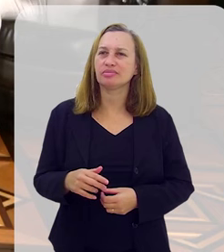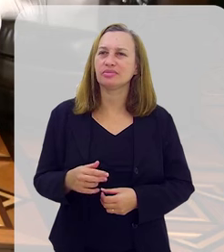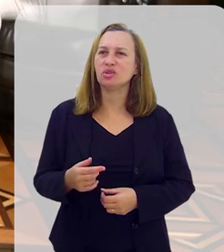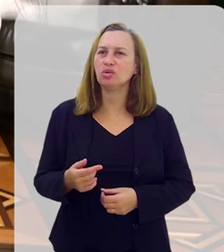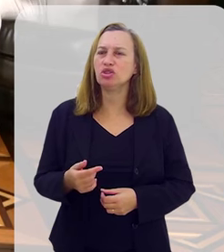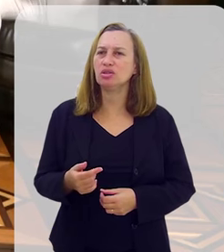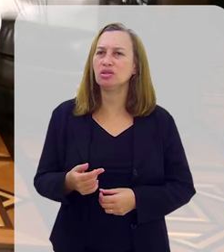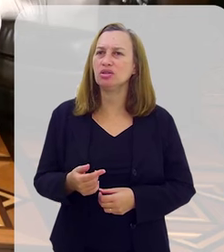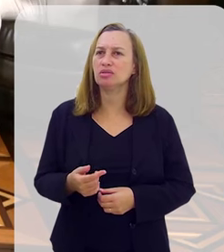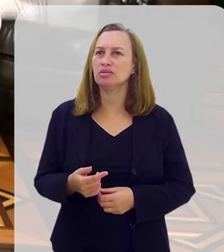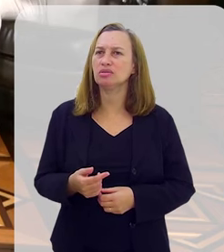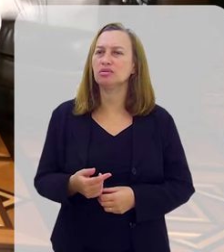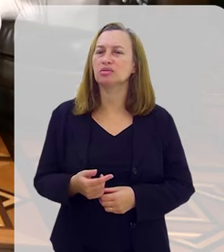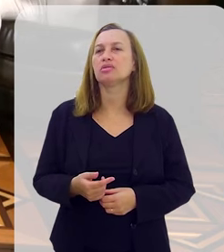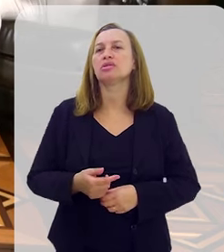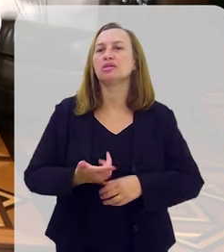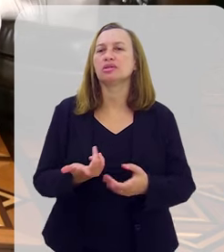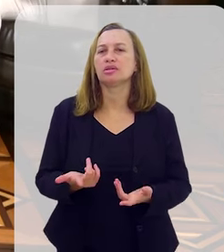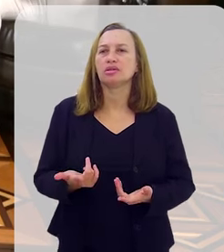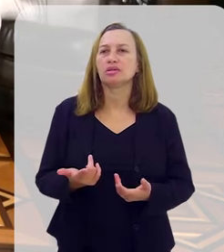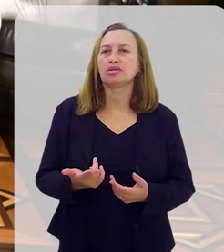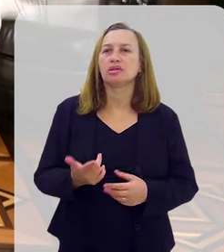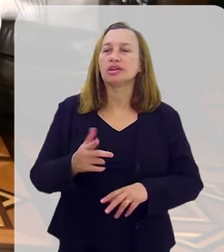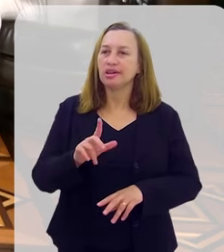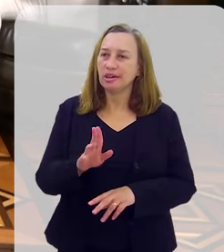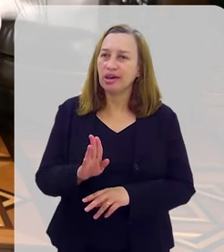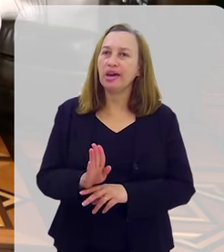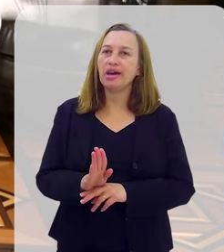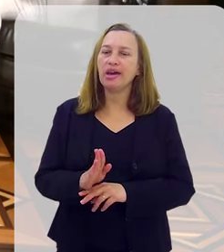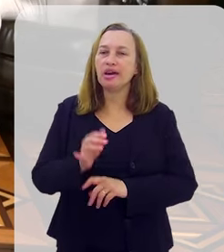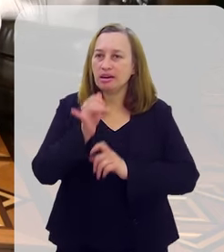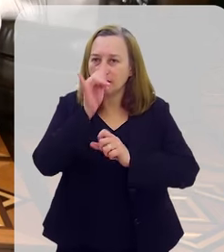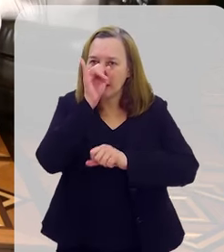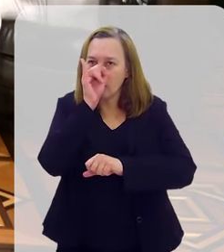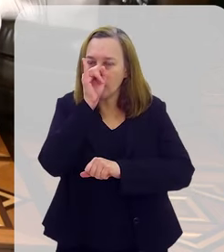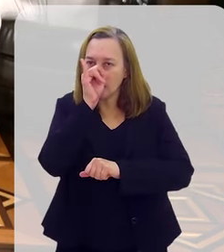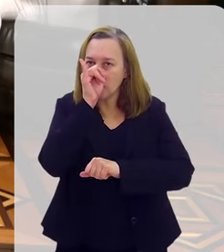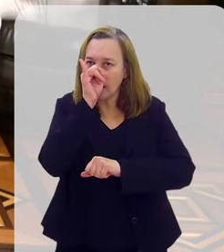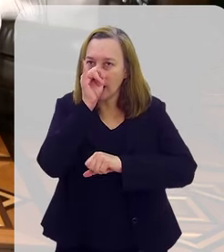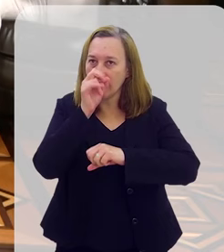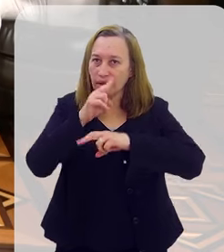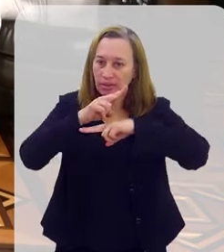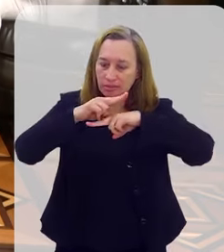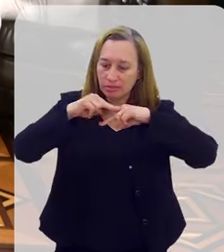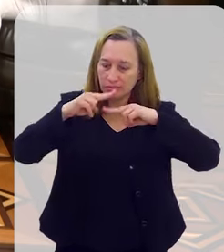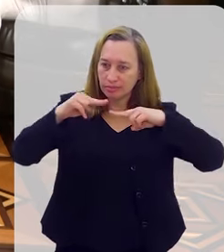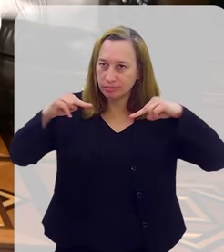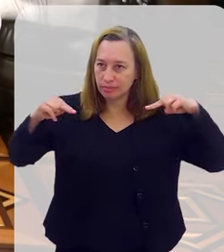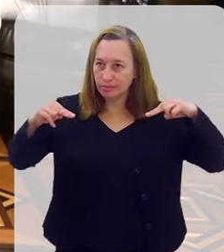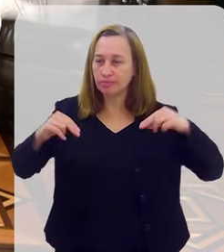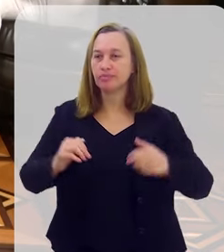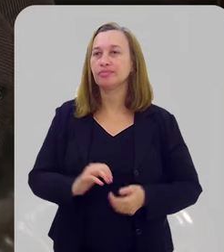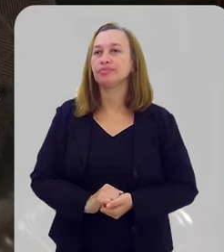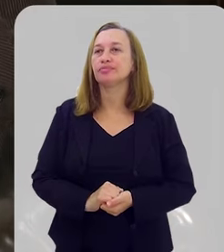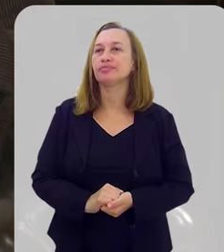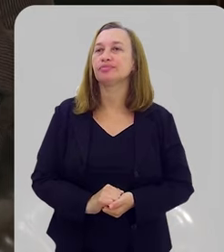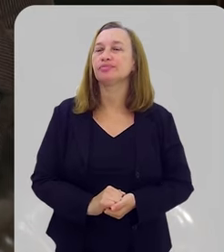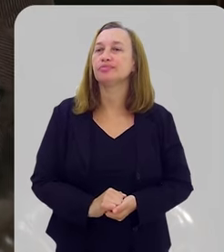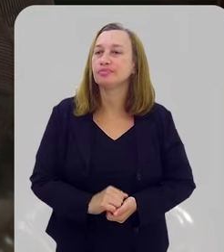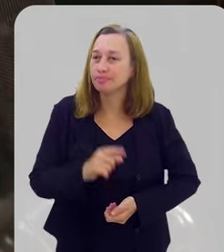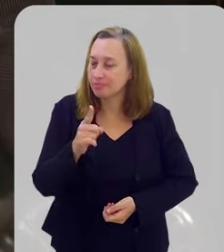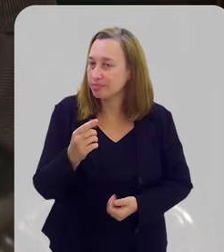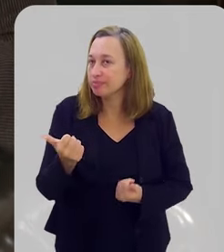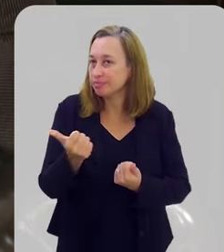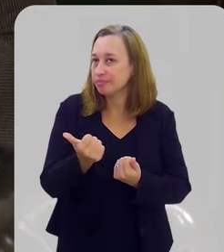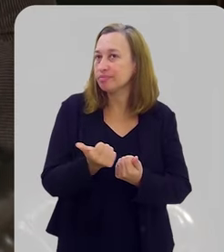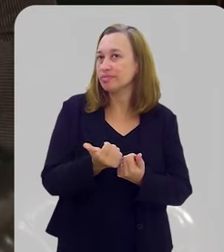Bom demais. Felipe, obrigado pelo carinho de estar com a gente mais uma vez. Iago, tu conhece o Cláudio Teixeira? Sim,